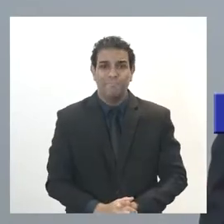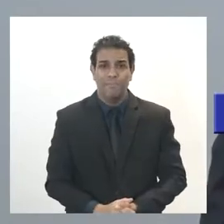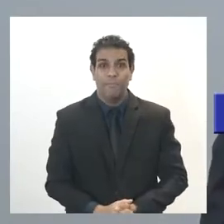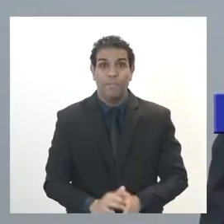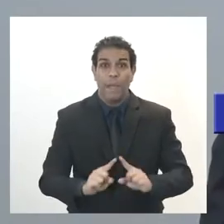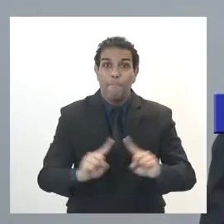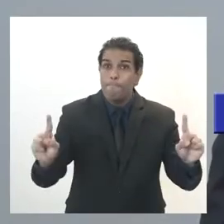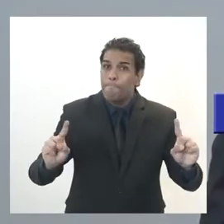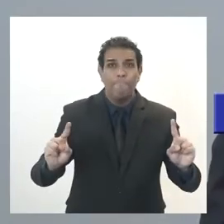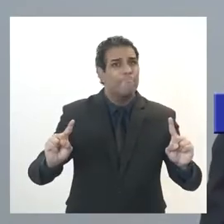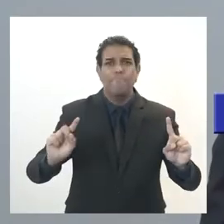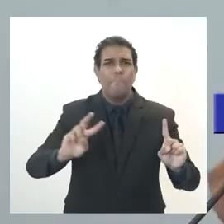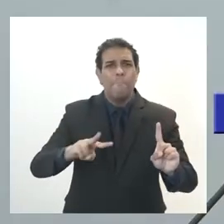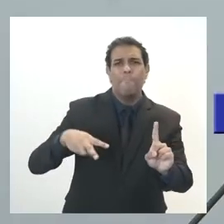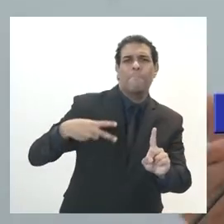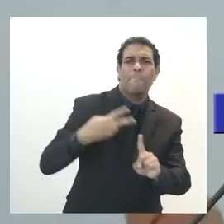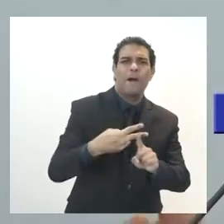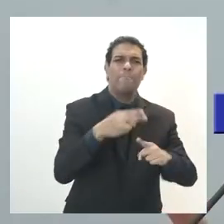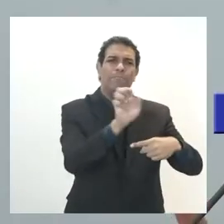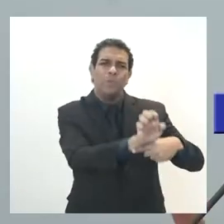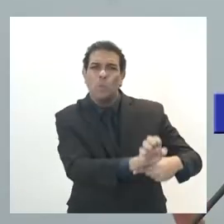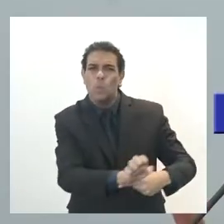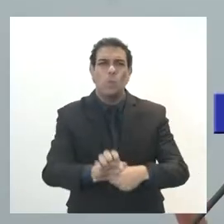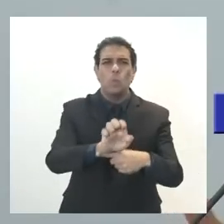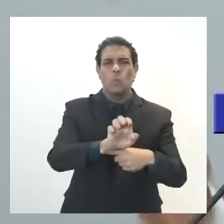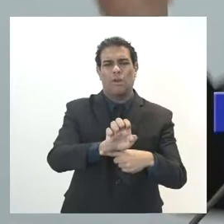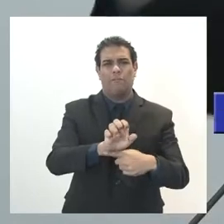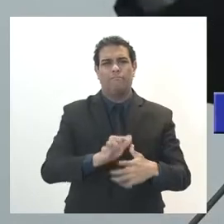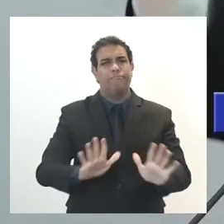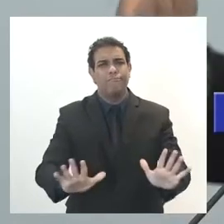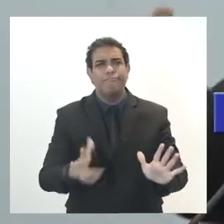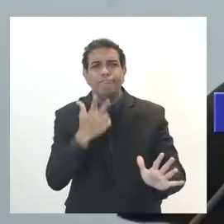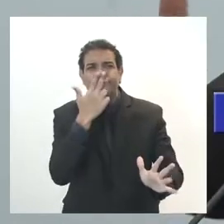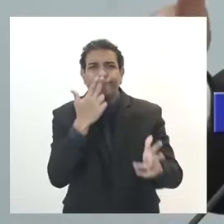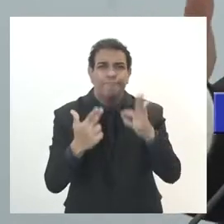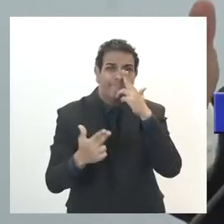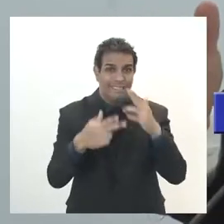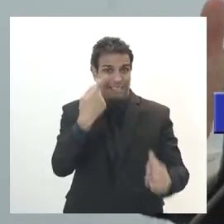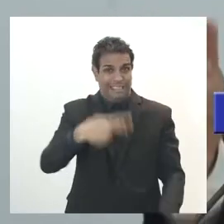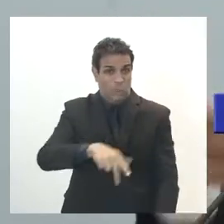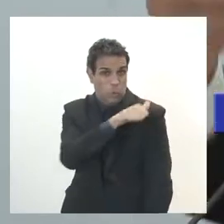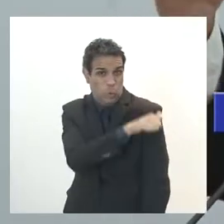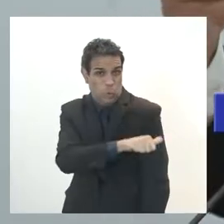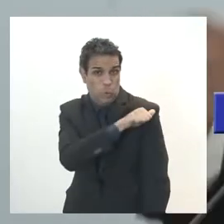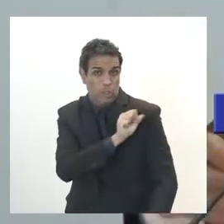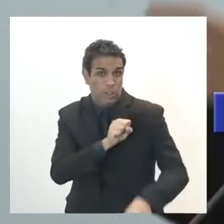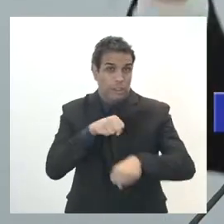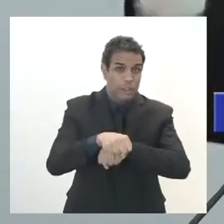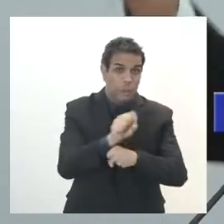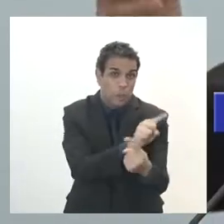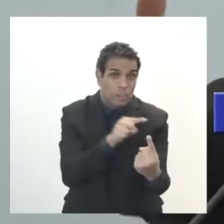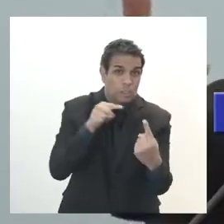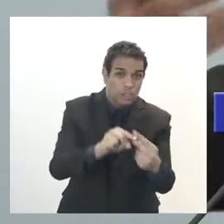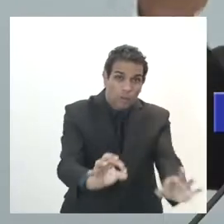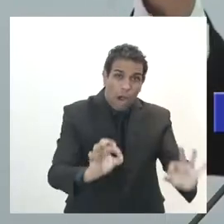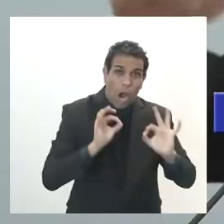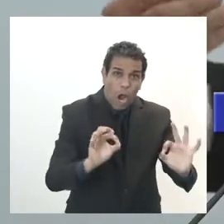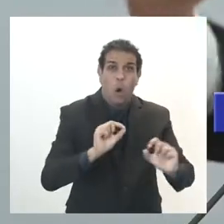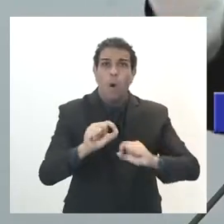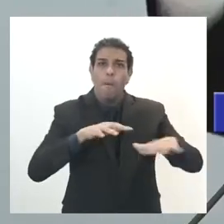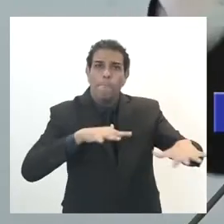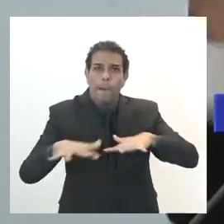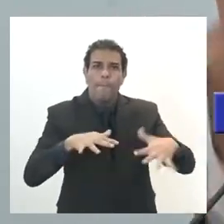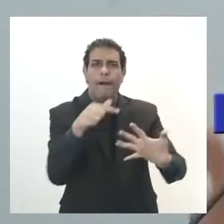mais do que os estaduais e municipais como seminário no estado do Rio de Janeiro o objetivo é exatamente esse